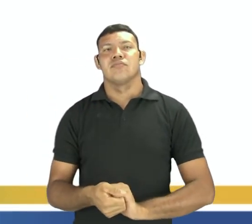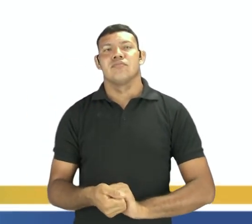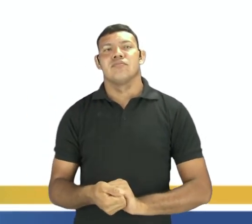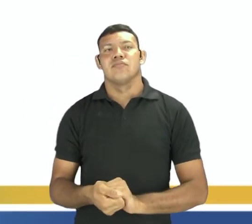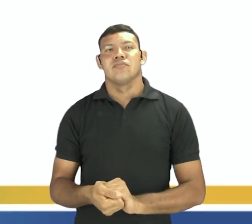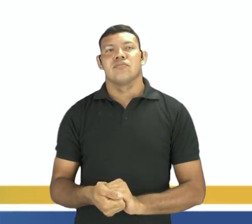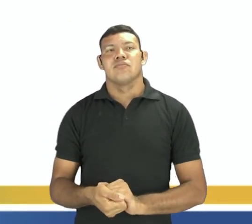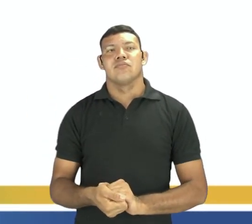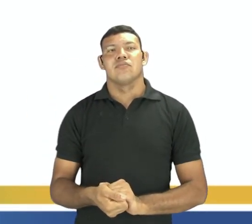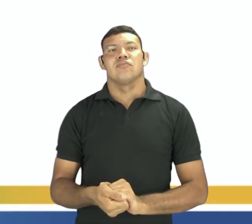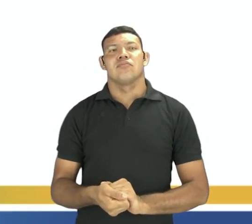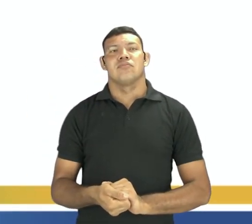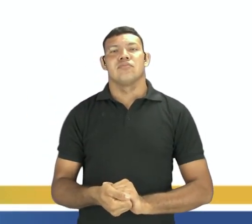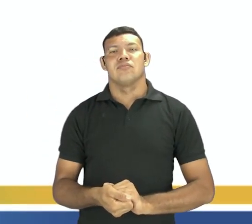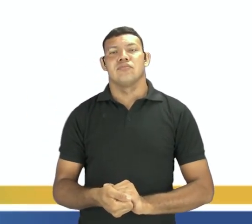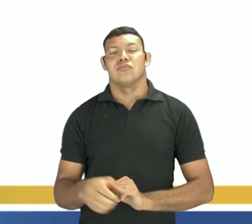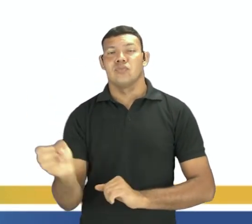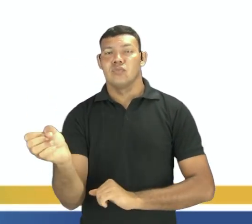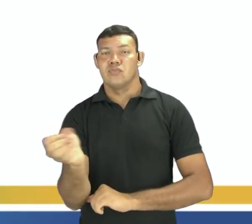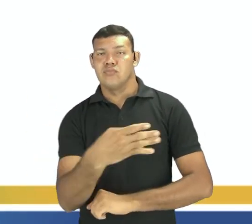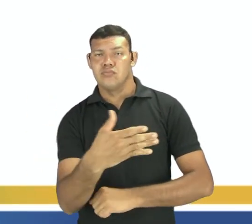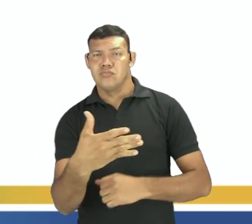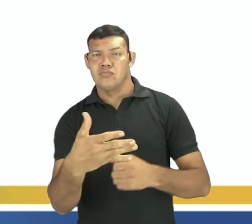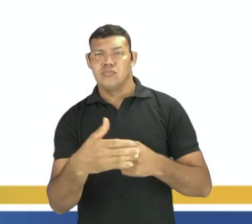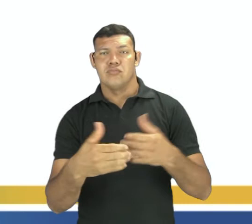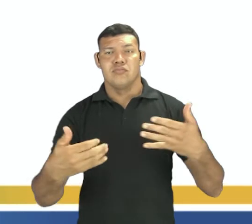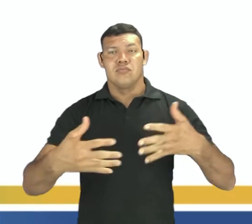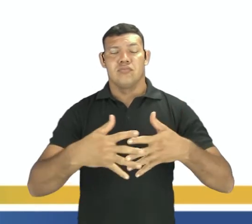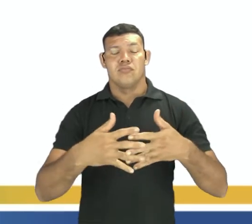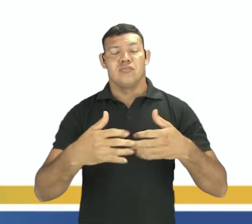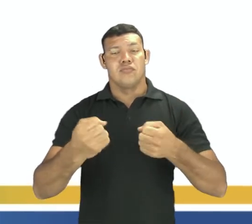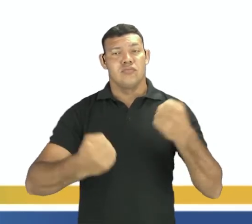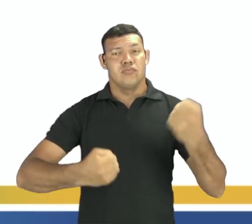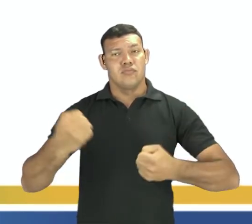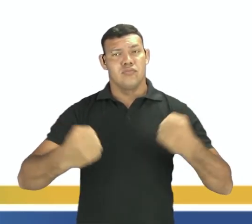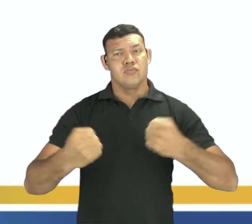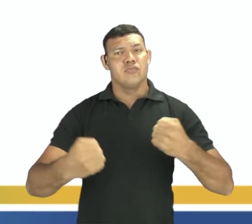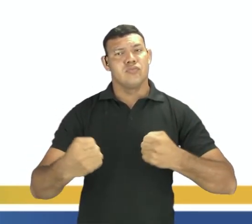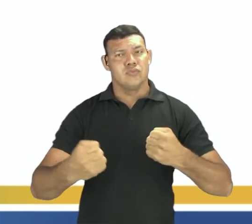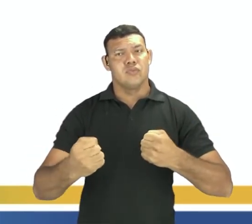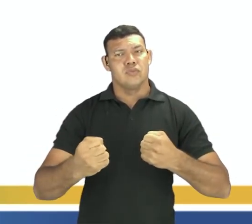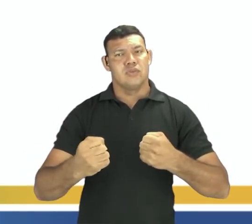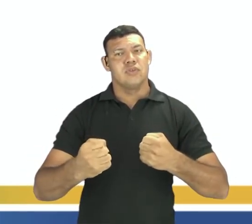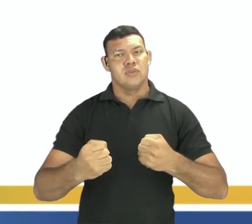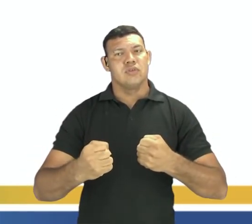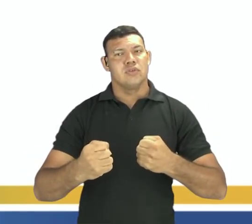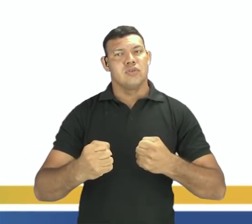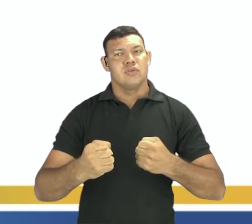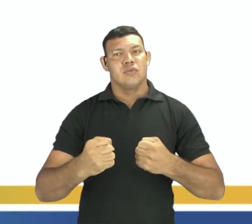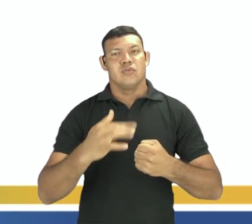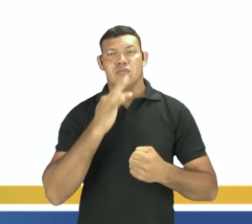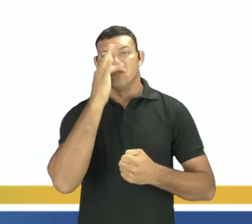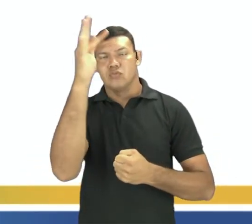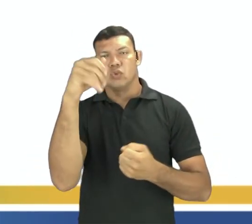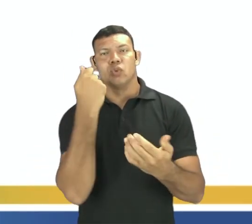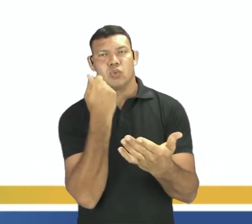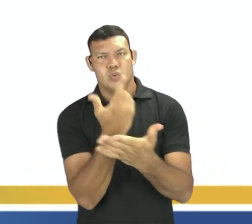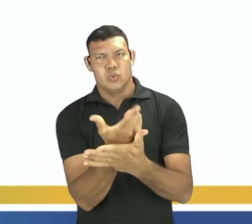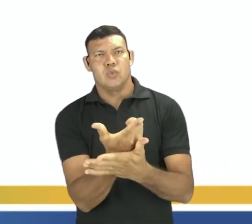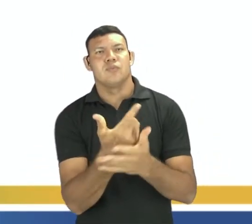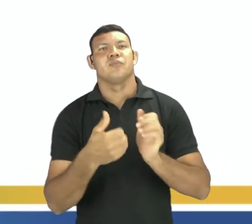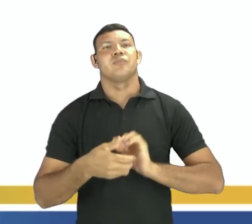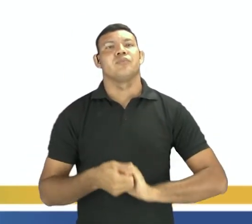bought. Um novo carro será comprado. And the last one here, a new car is going to